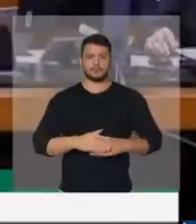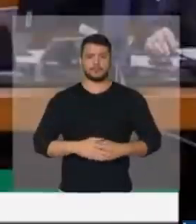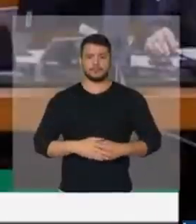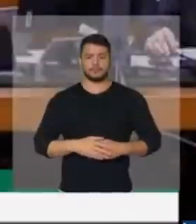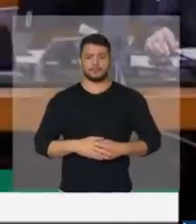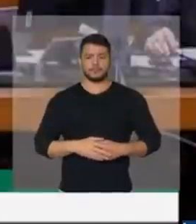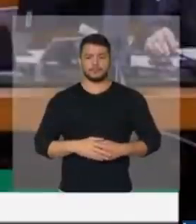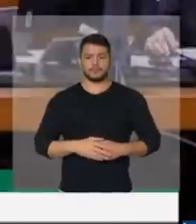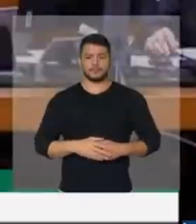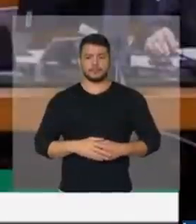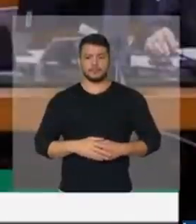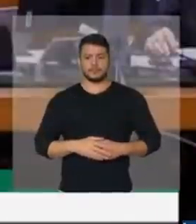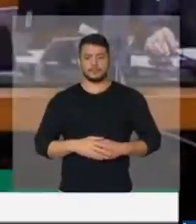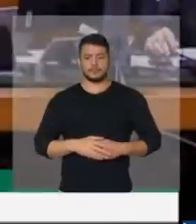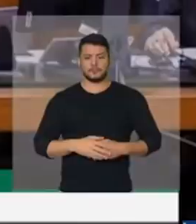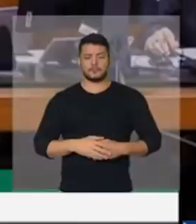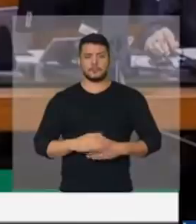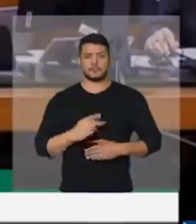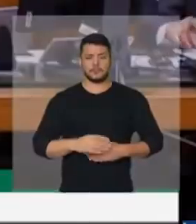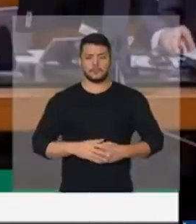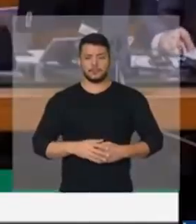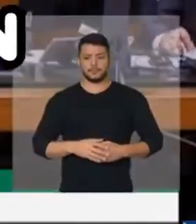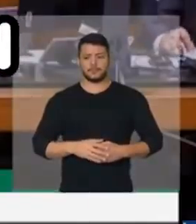Deputado Vône, PDT.